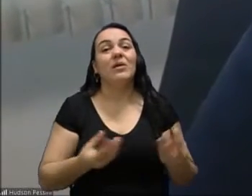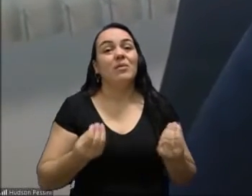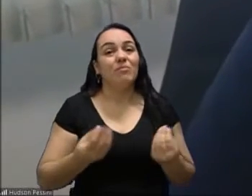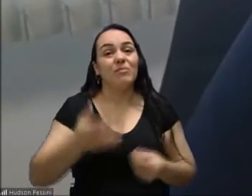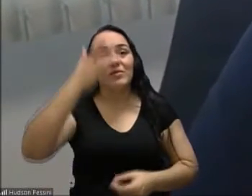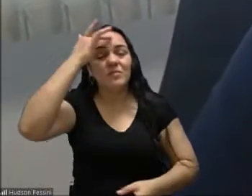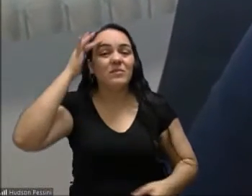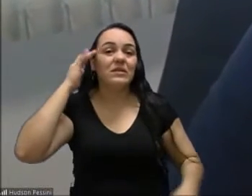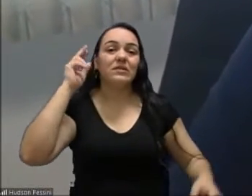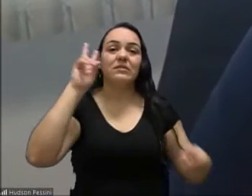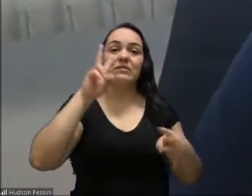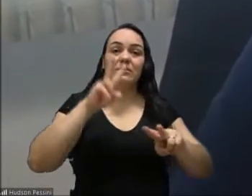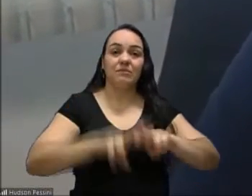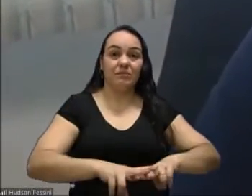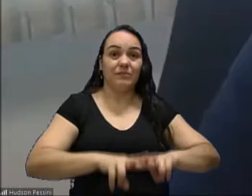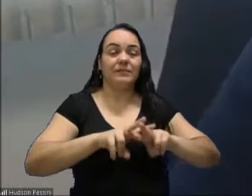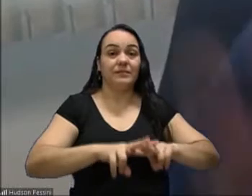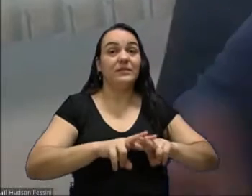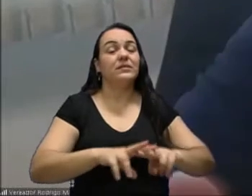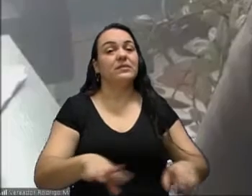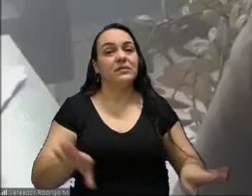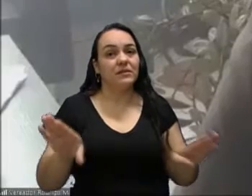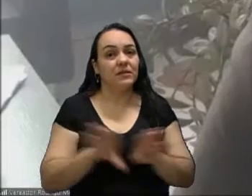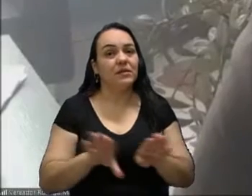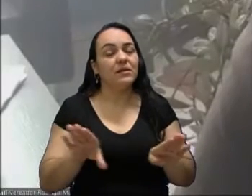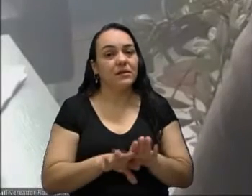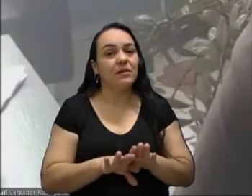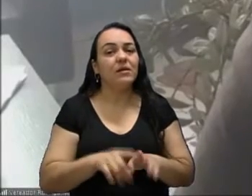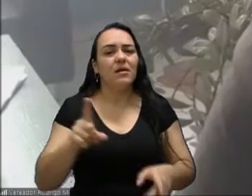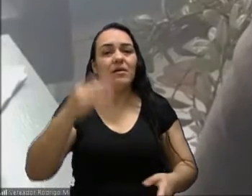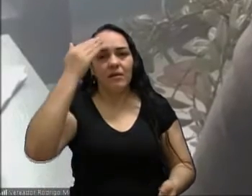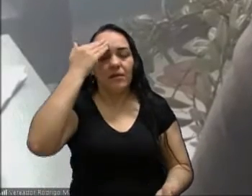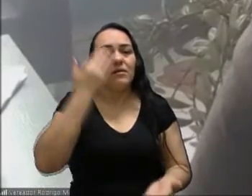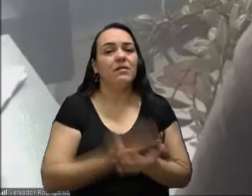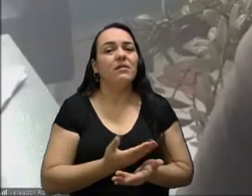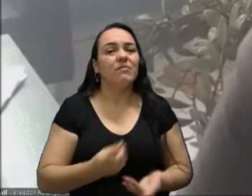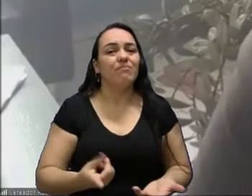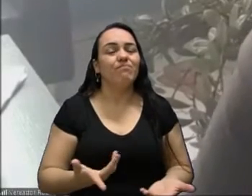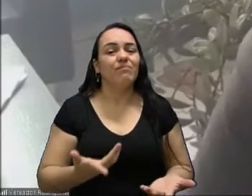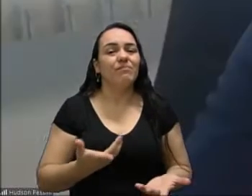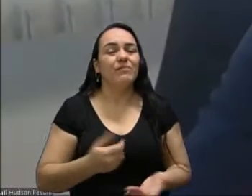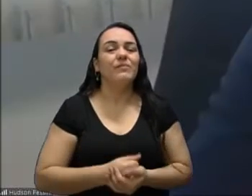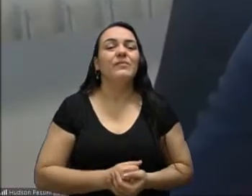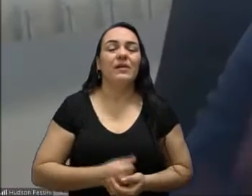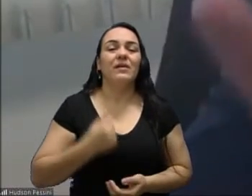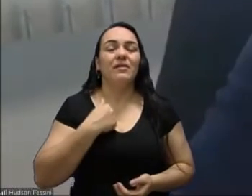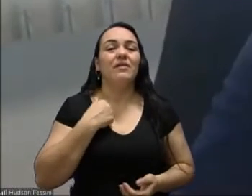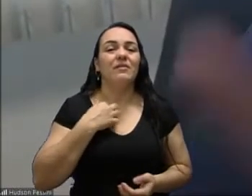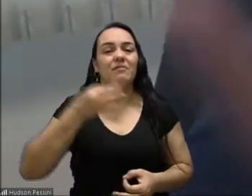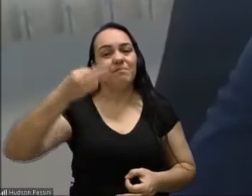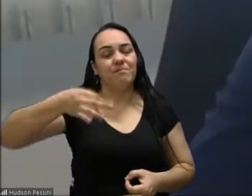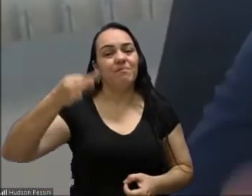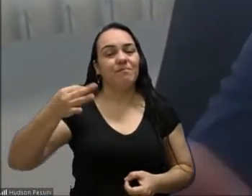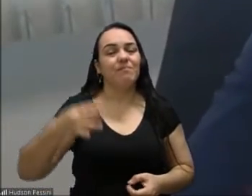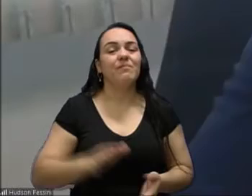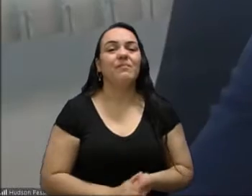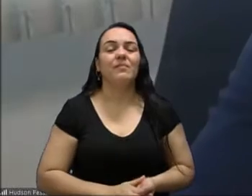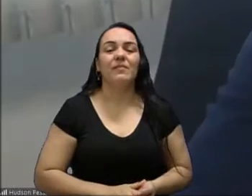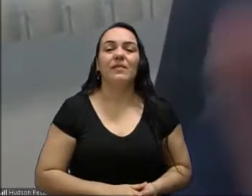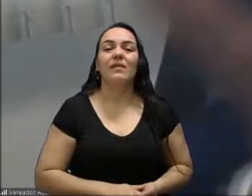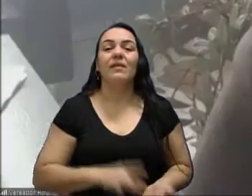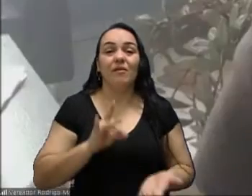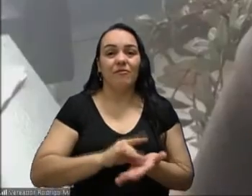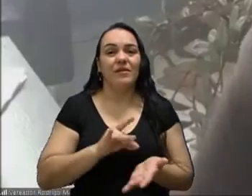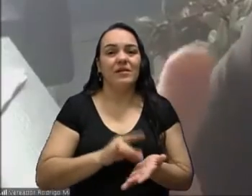presas ali fora. Tem que tomar muito cuidado. Essas pessoas, você tem razão, vereador, essas pessoas, essas pessoas são criminosas,